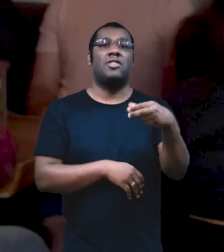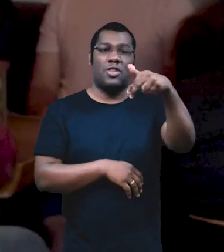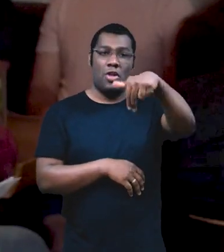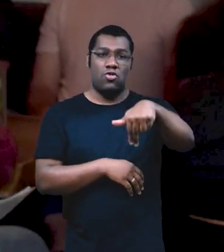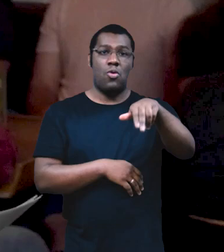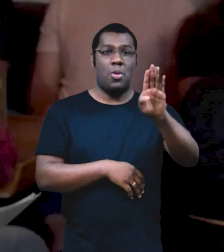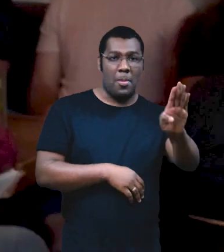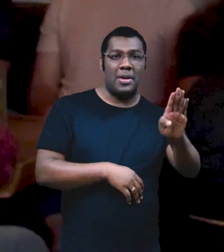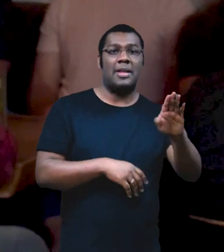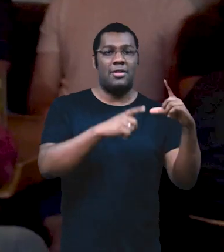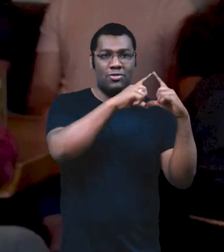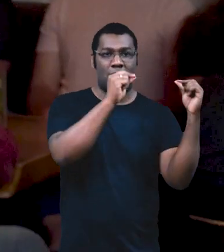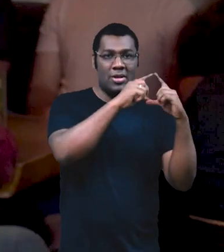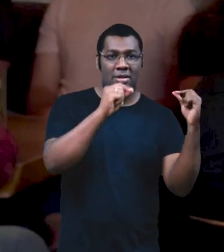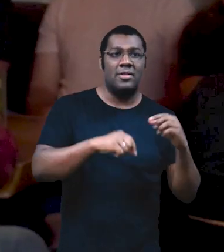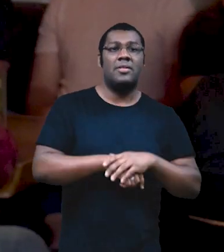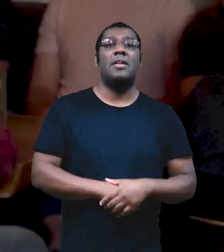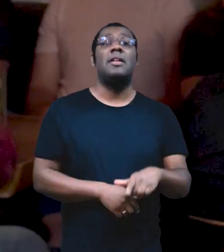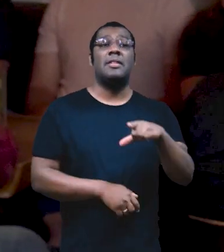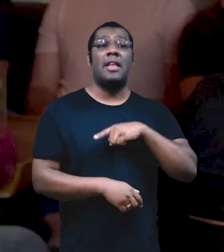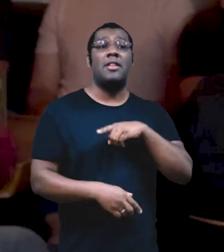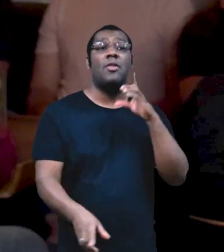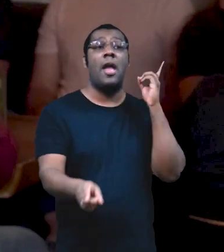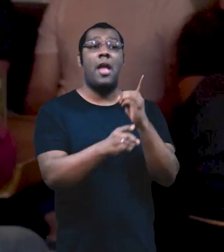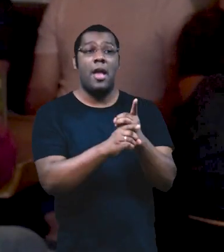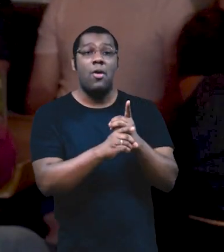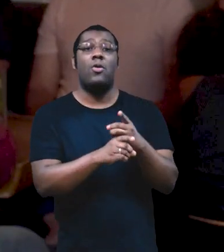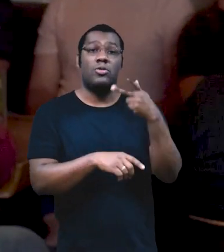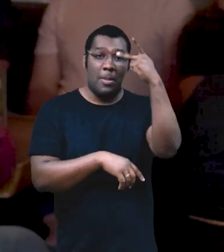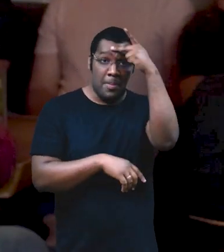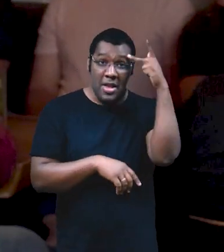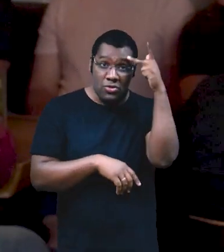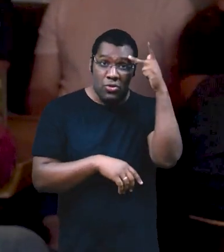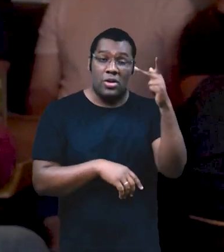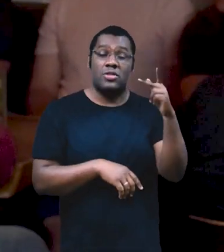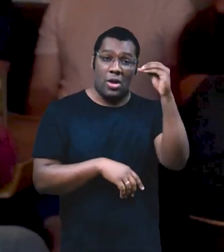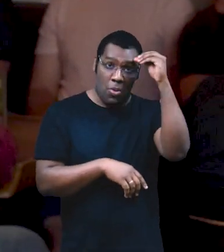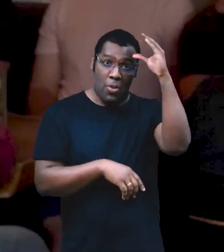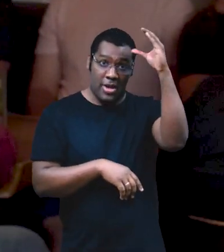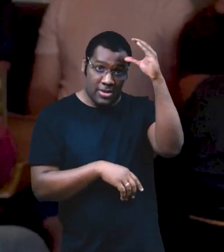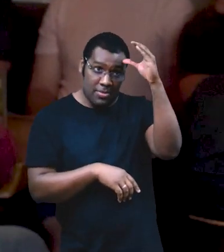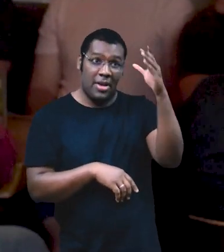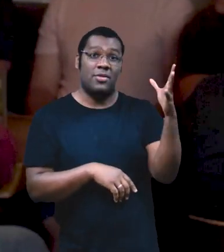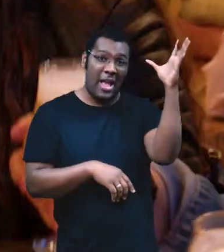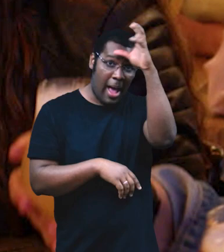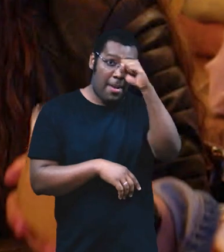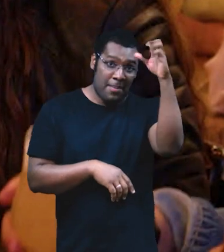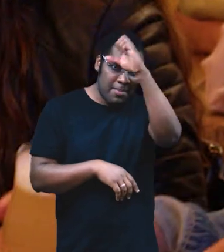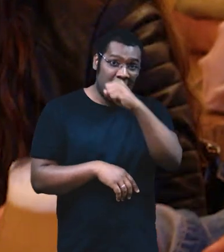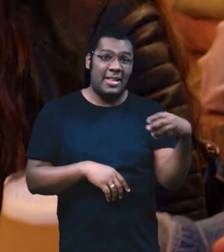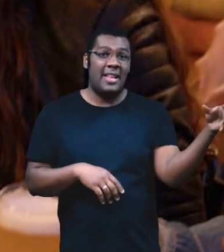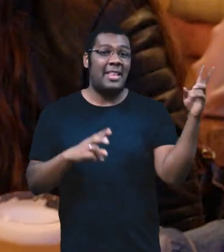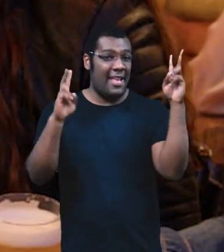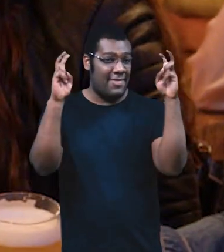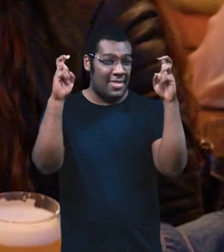com especialistas para aprender sobre cervejas especiais, produzidas em nosso quadradinho.